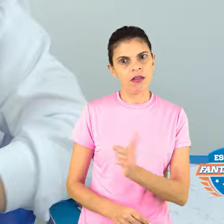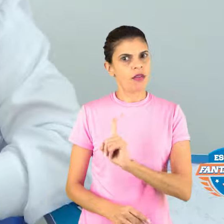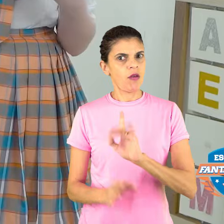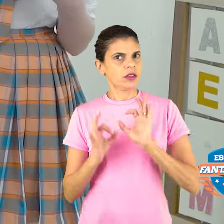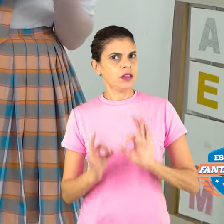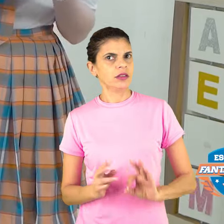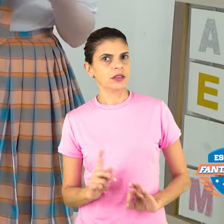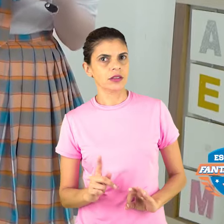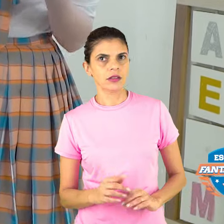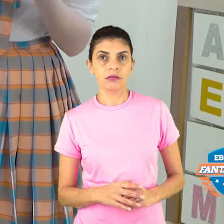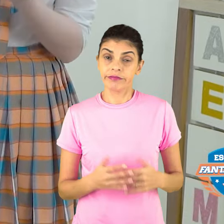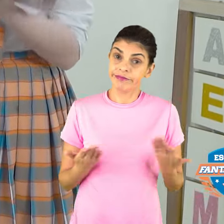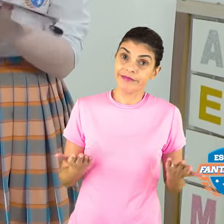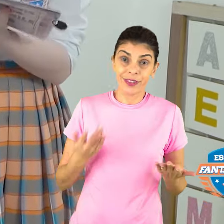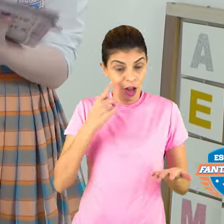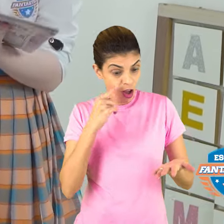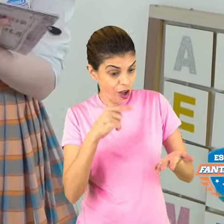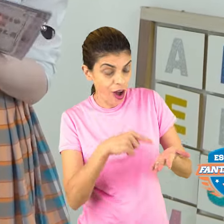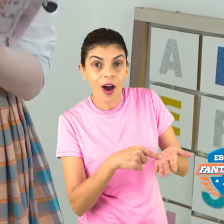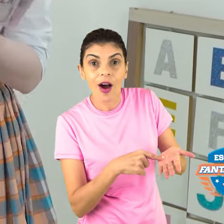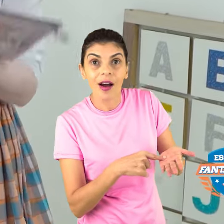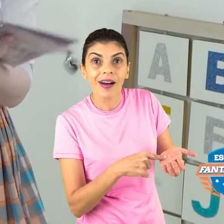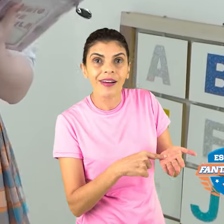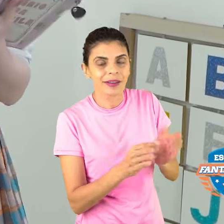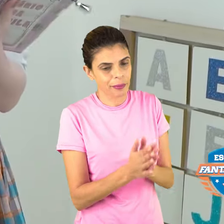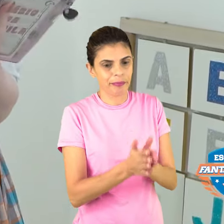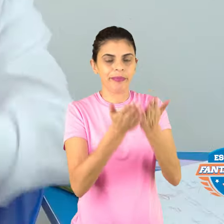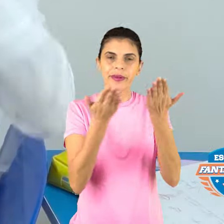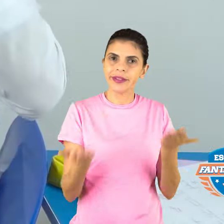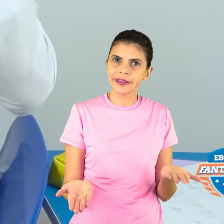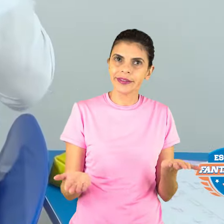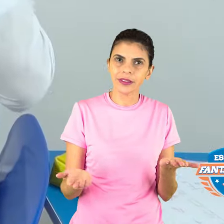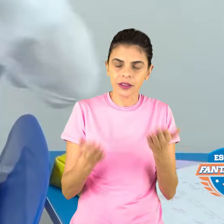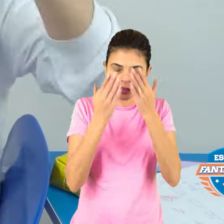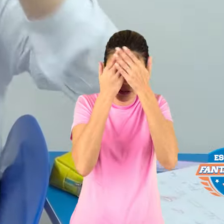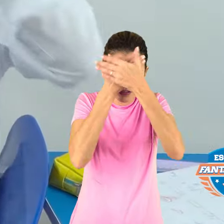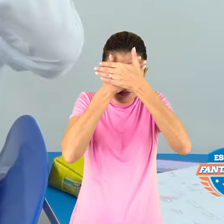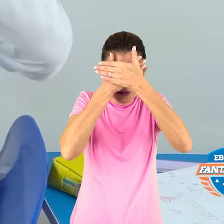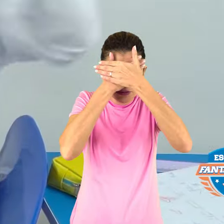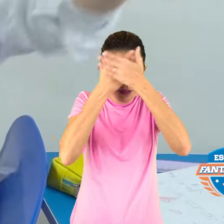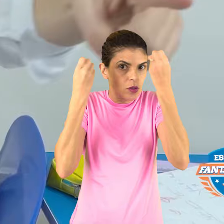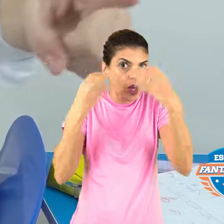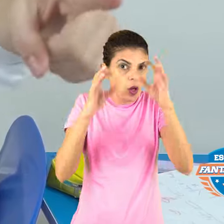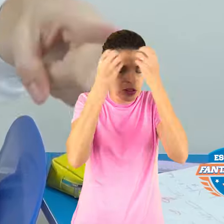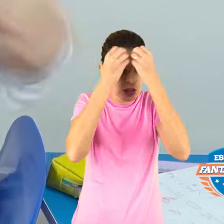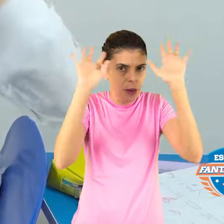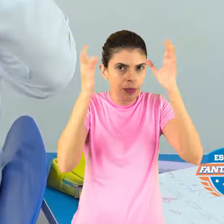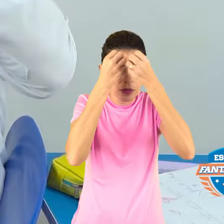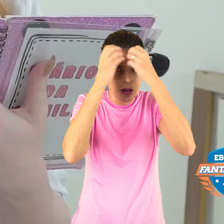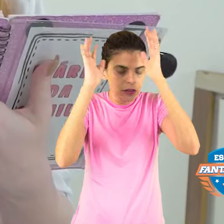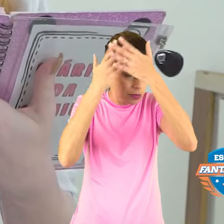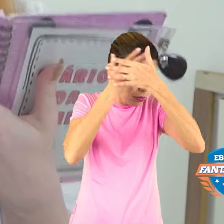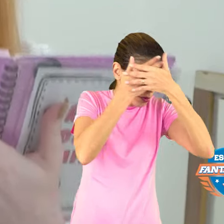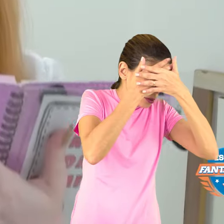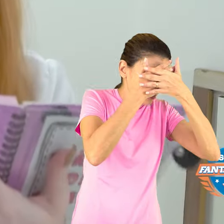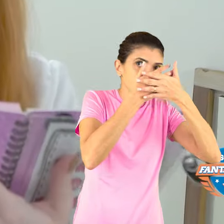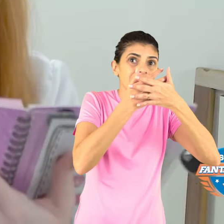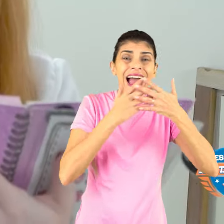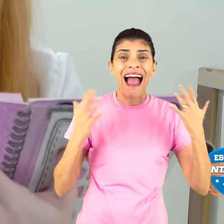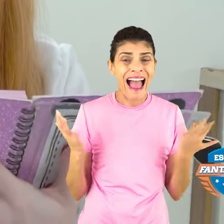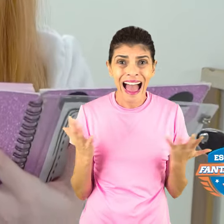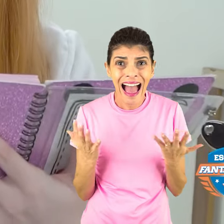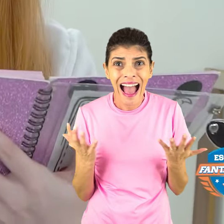dar certo. Ih, olha só. Caiu com a página aberta. Me tira dessa! Eu não quero saber o que tem aí!